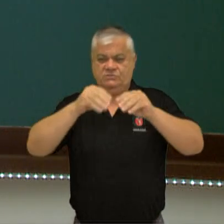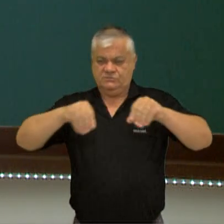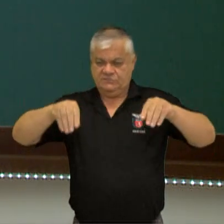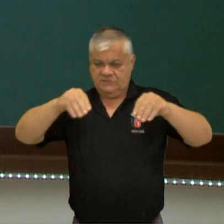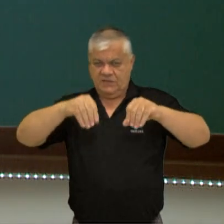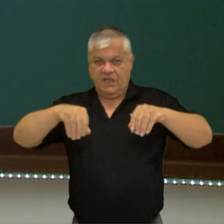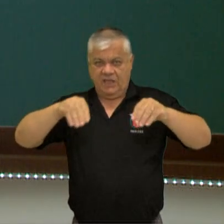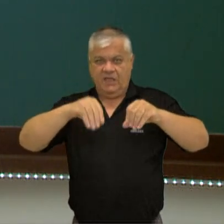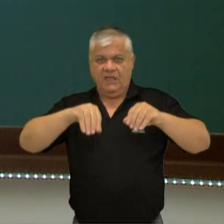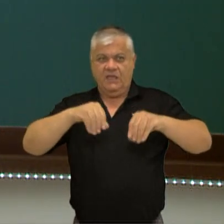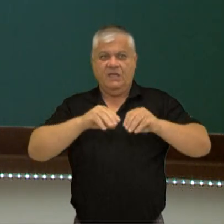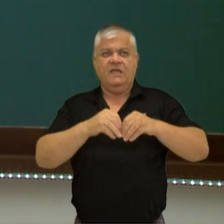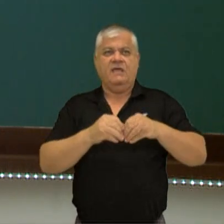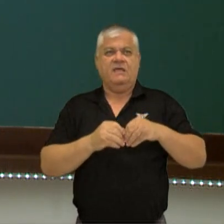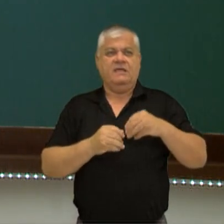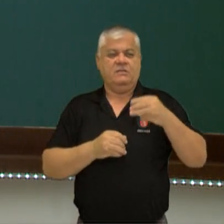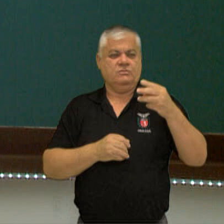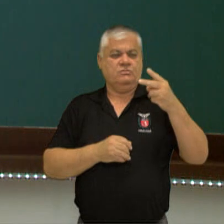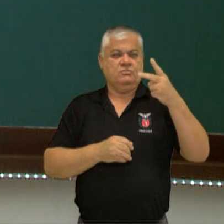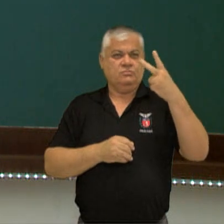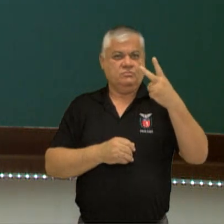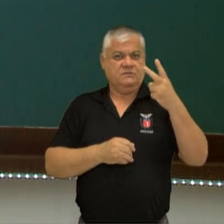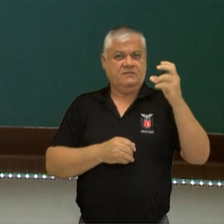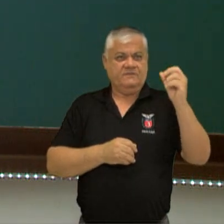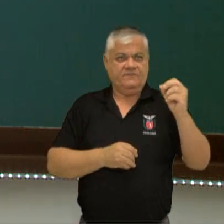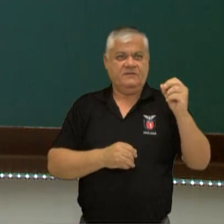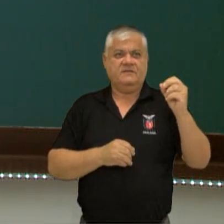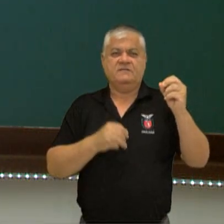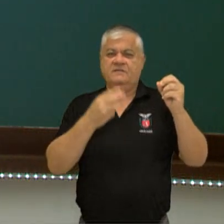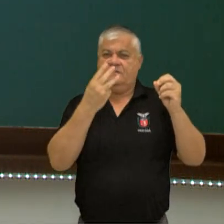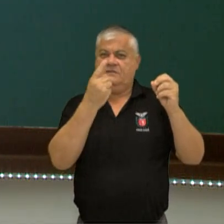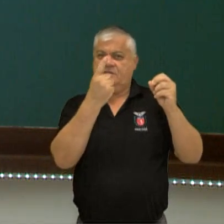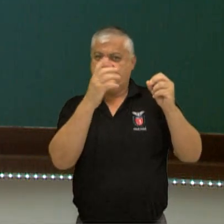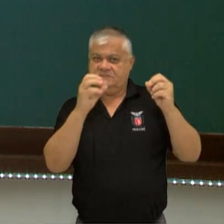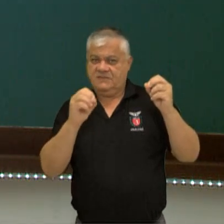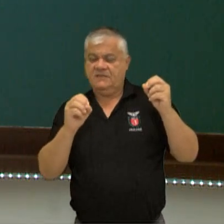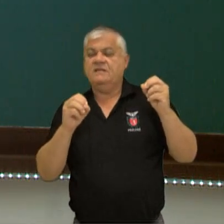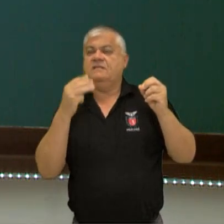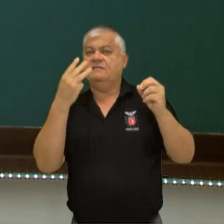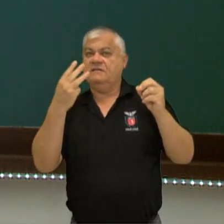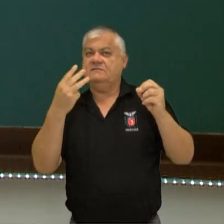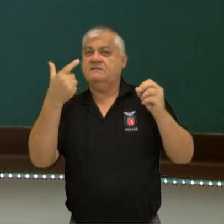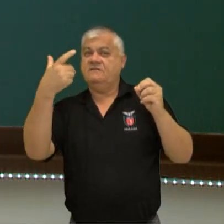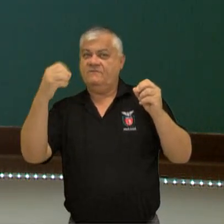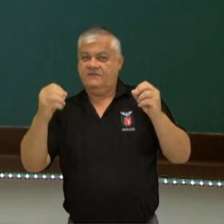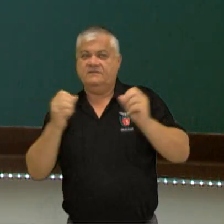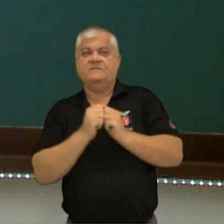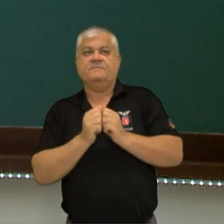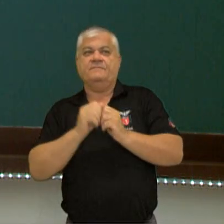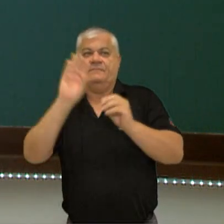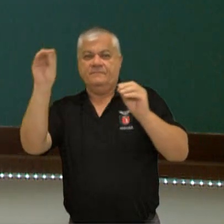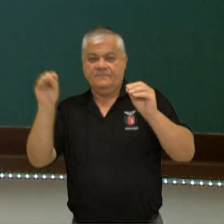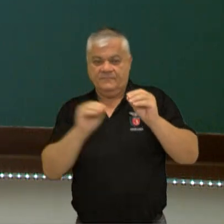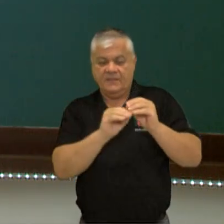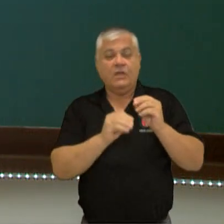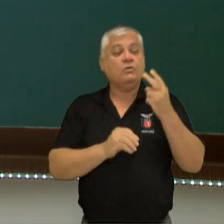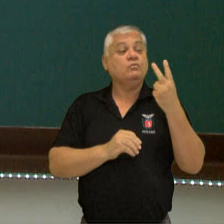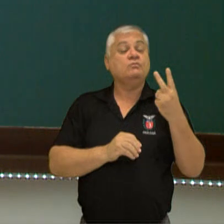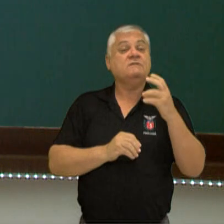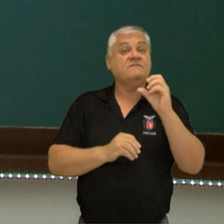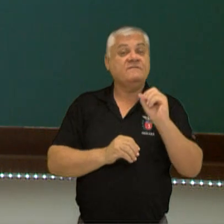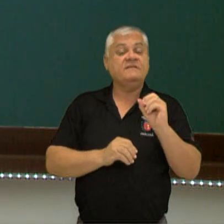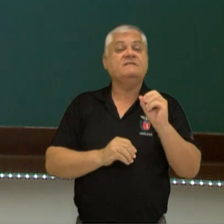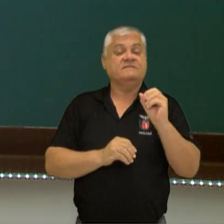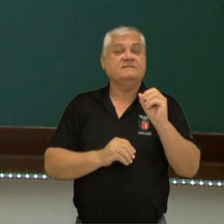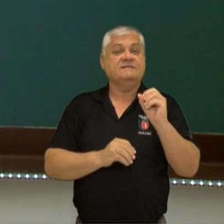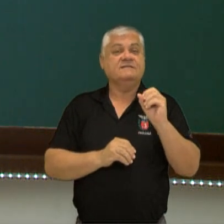solvente, a gente tem 320 gramas de solução. Então, 220 gramas de sacarose estão